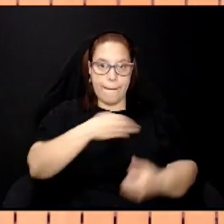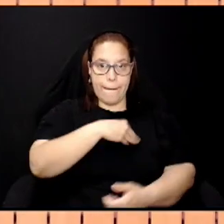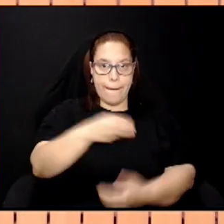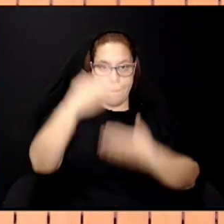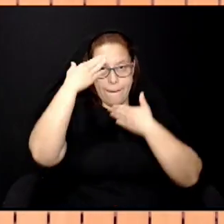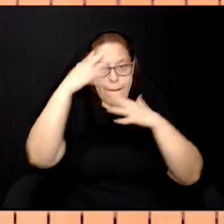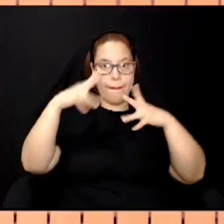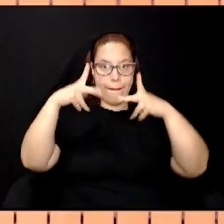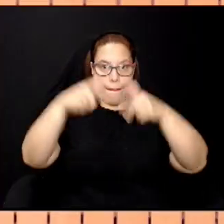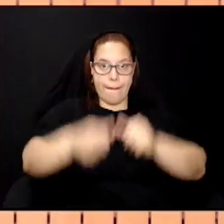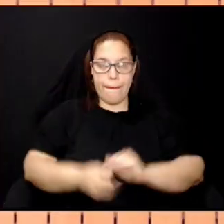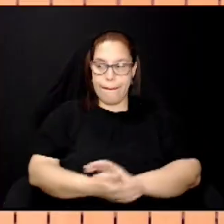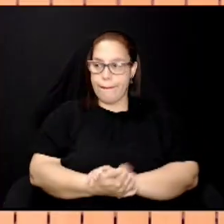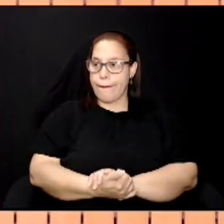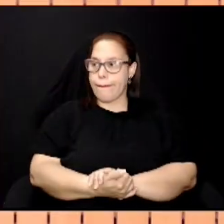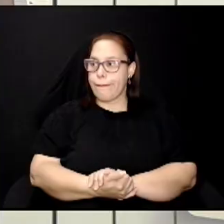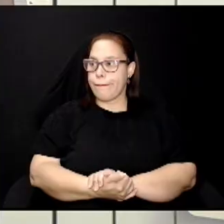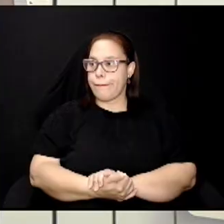vocês.